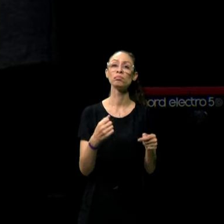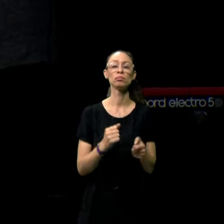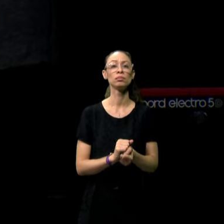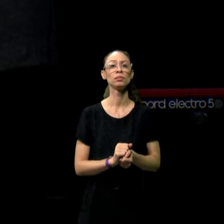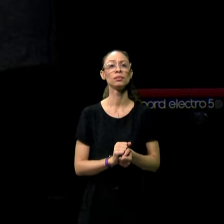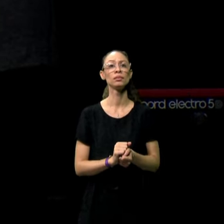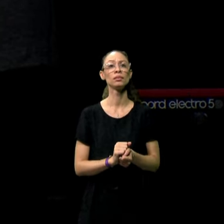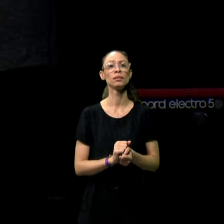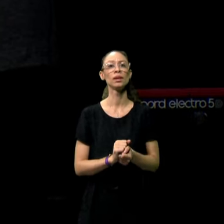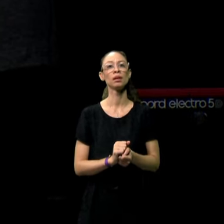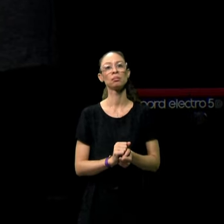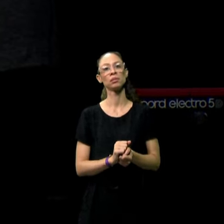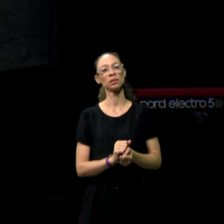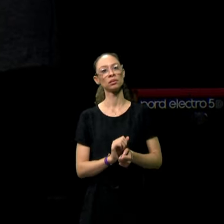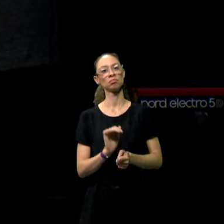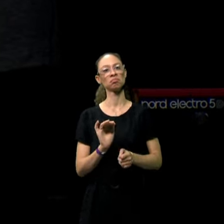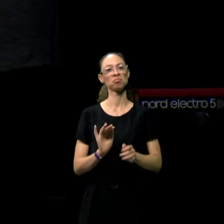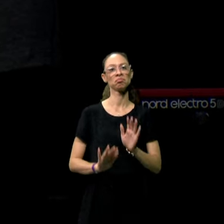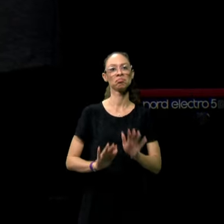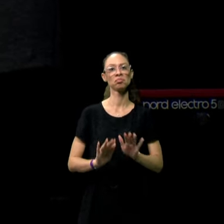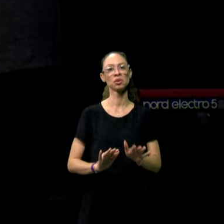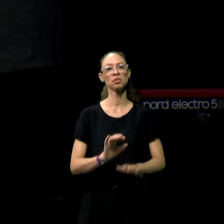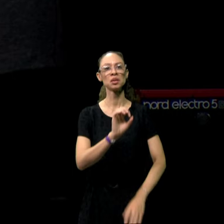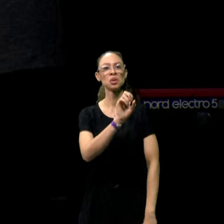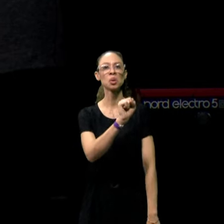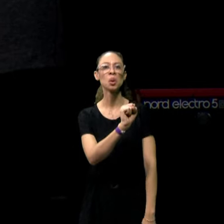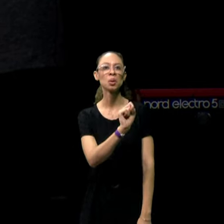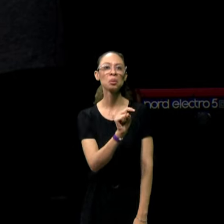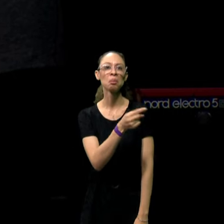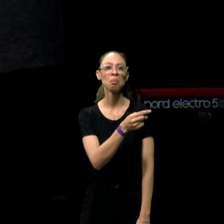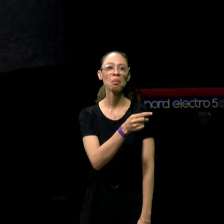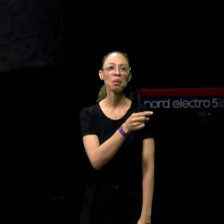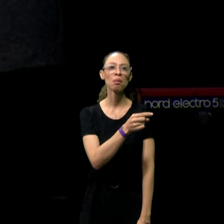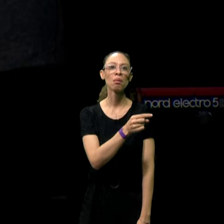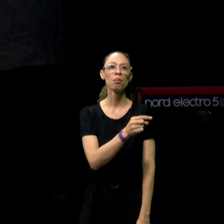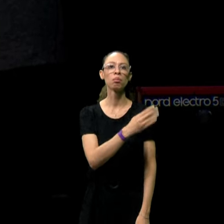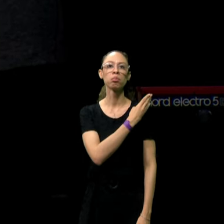que iria talvez 8 mil para o governo e ficaria 92 para você.